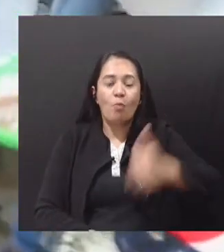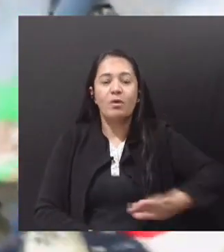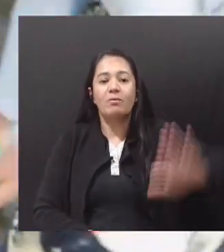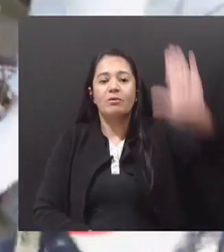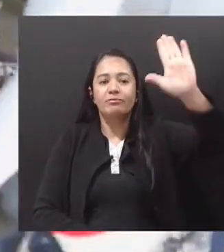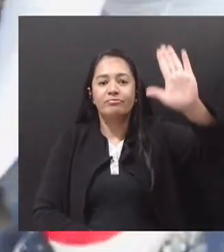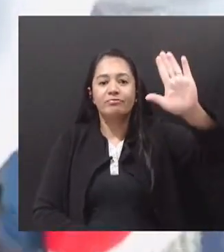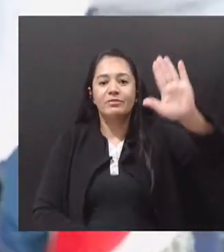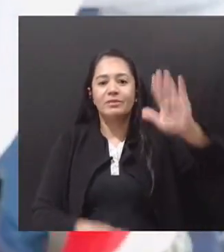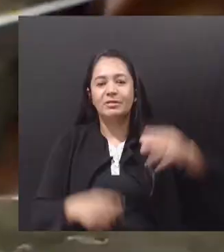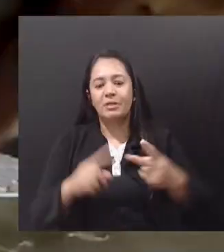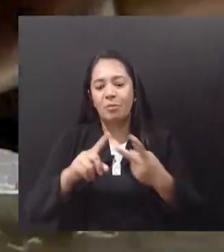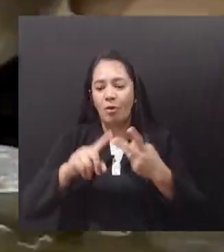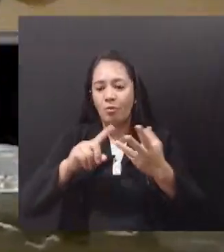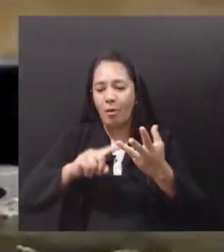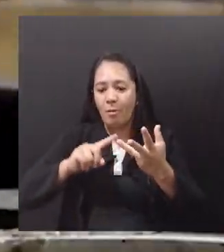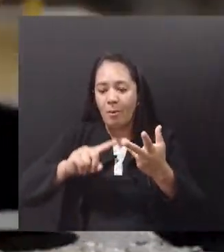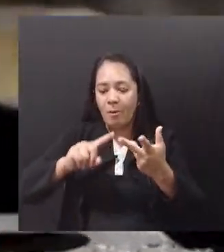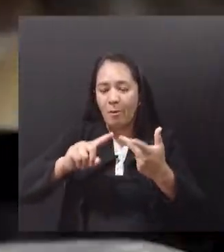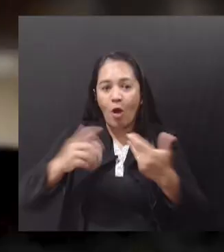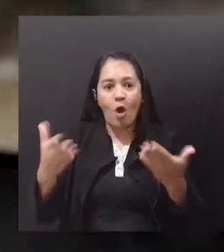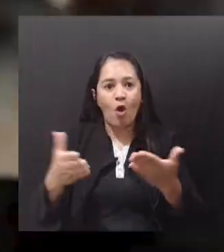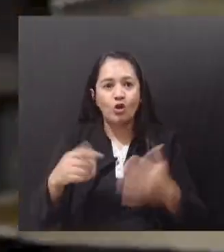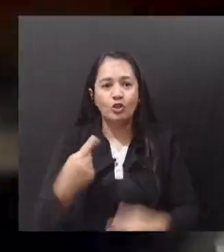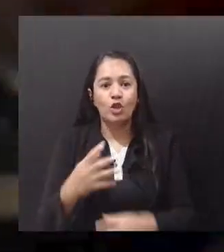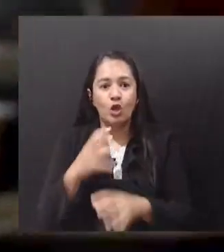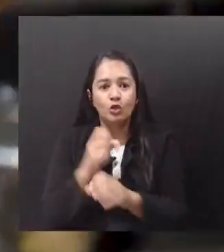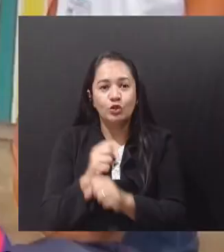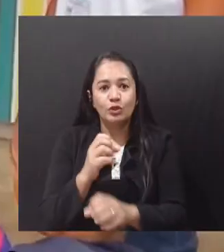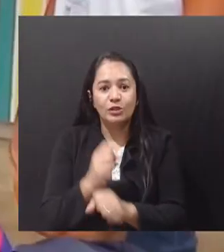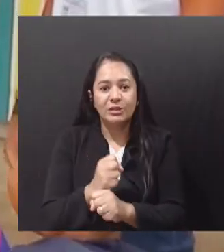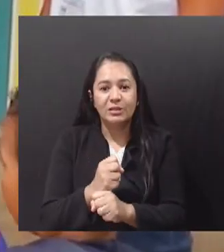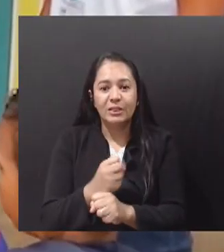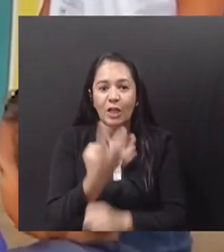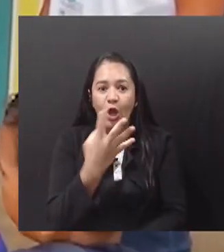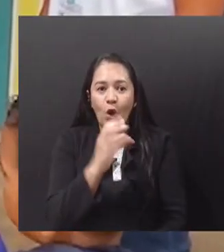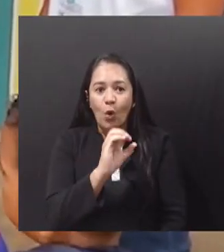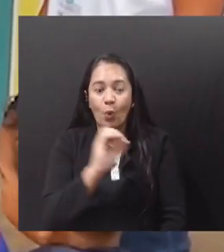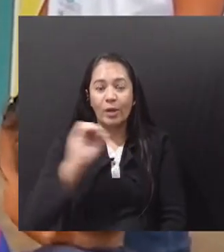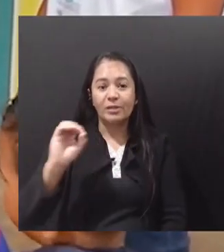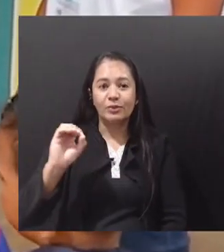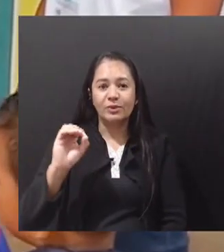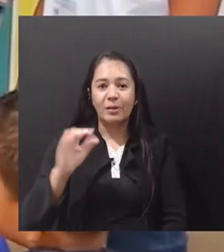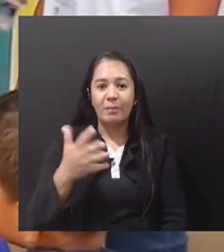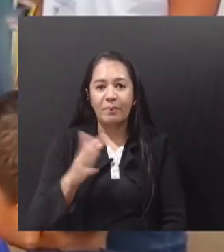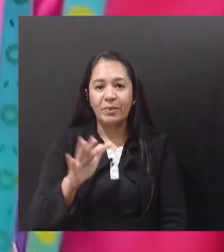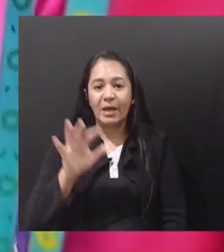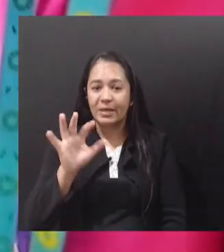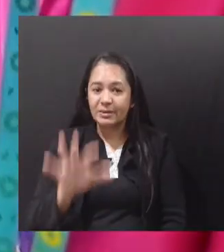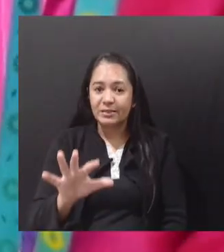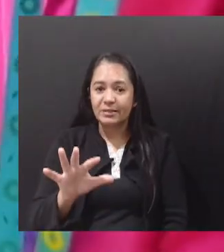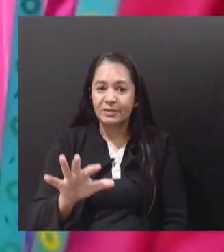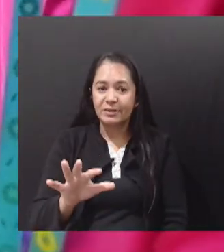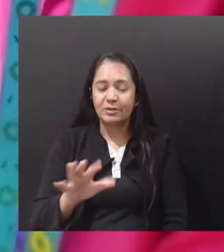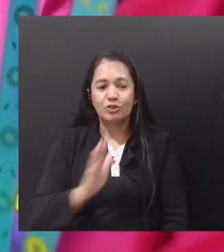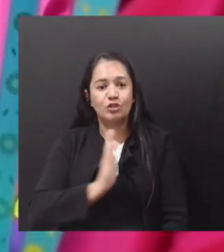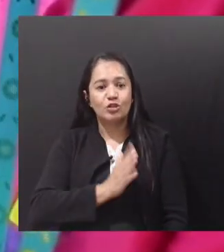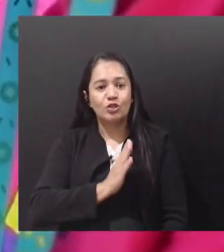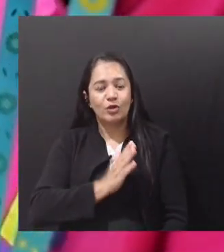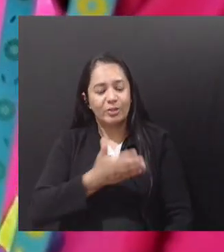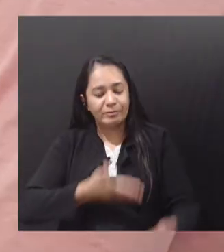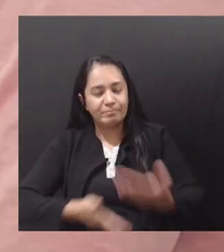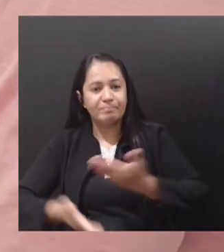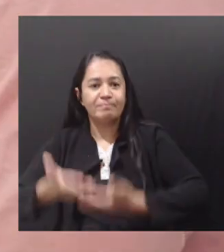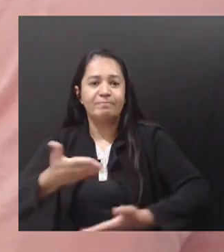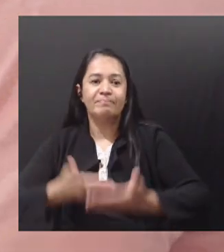Depois veio 1, 2, 3, hoje nós somos 400 mais ou menos. é dessa maneira, é de coração para coração. Tá